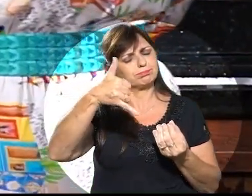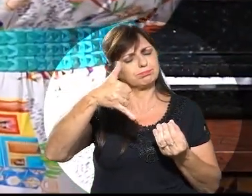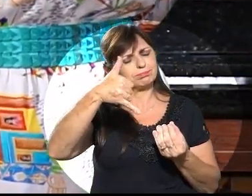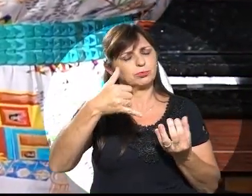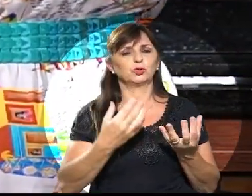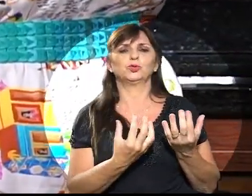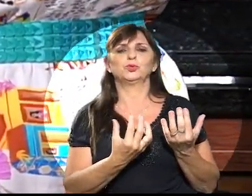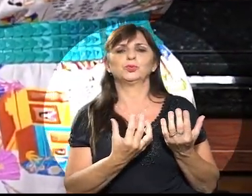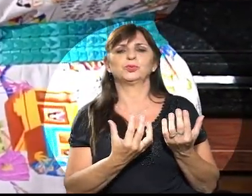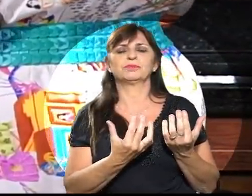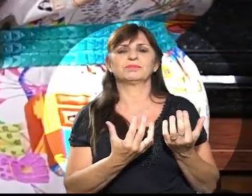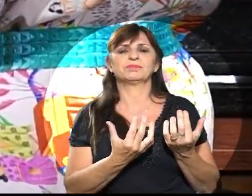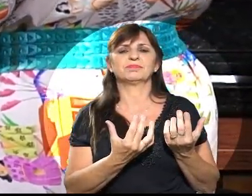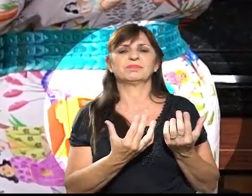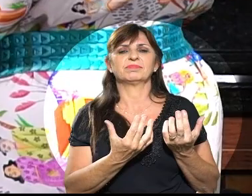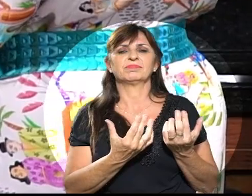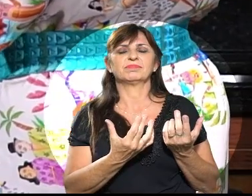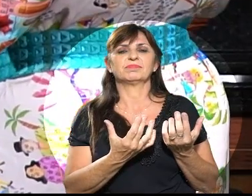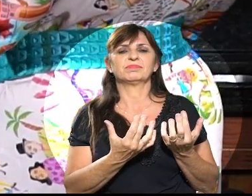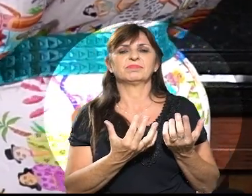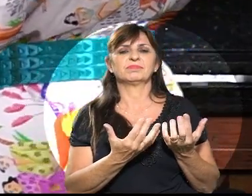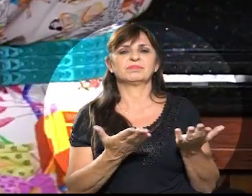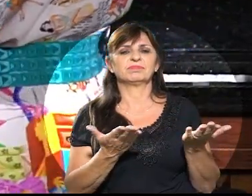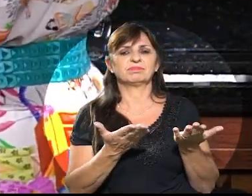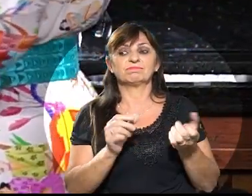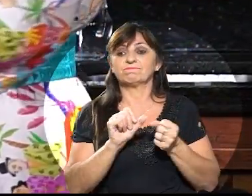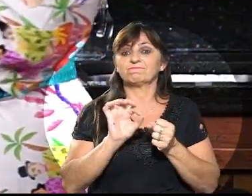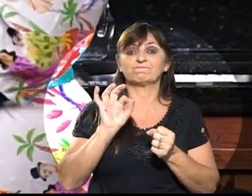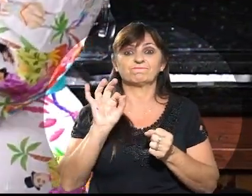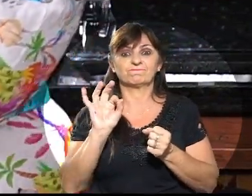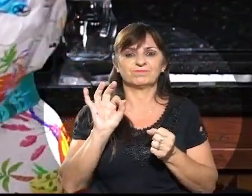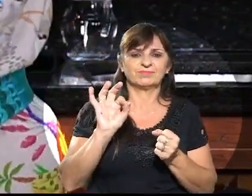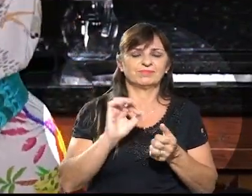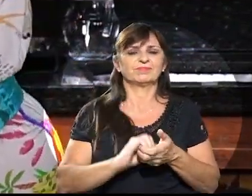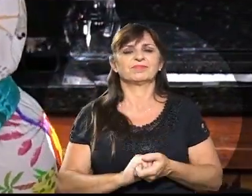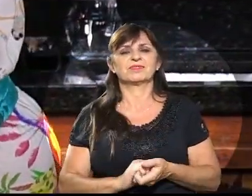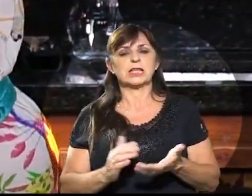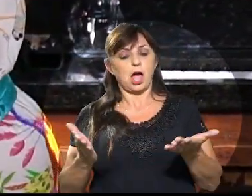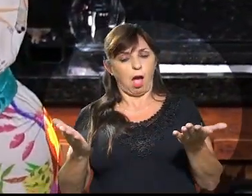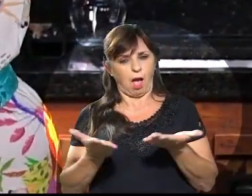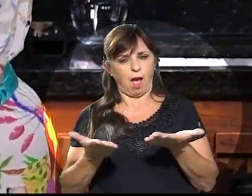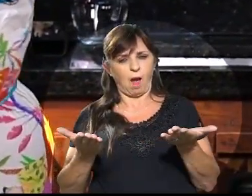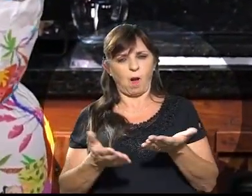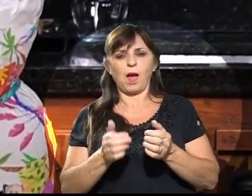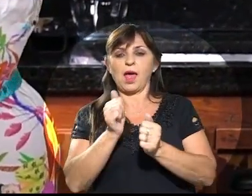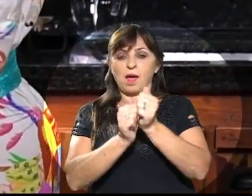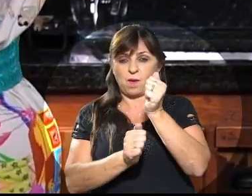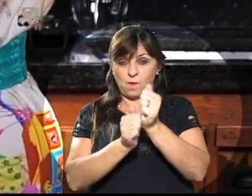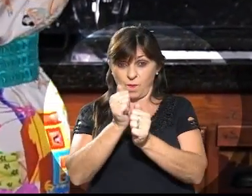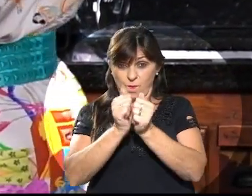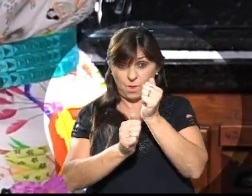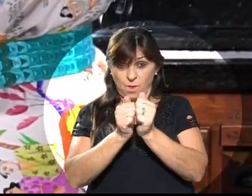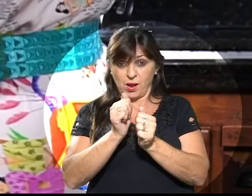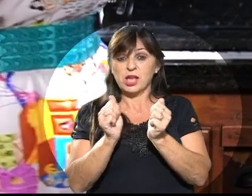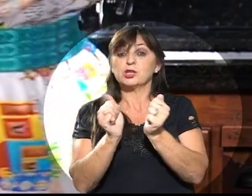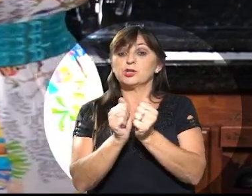Enquanto isso, nós vamos fazer o que com a nossa... Agora eu vou colocar o arroz junto com a lentilha.